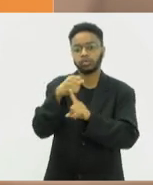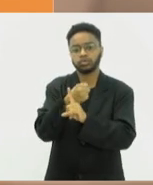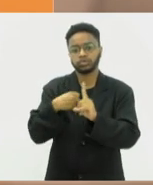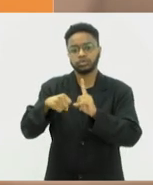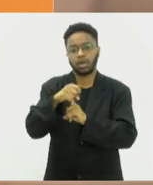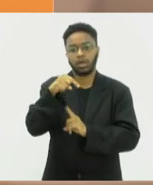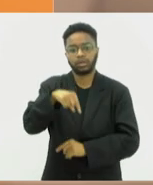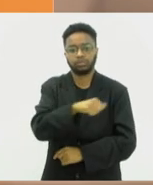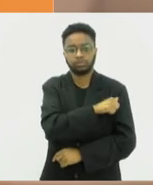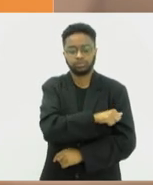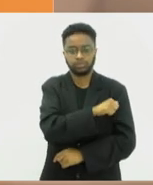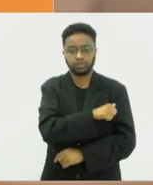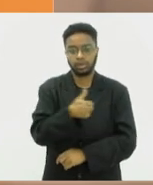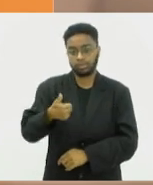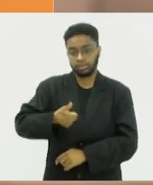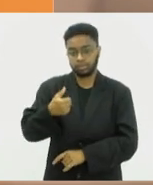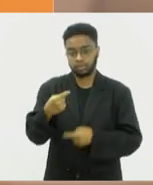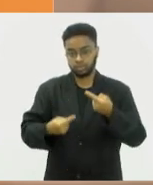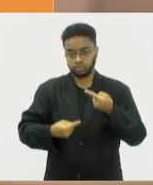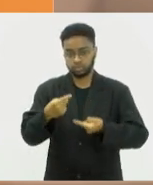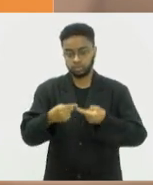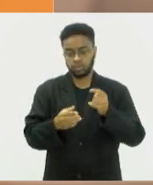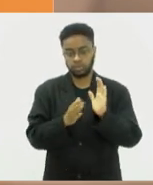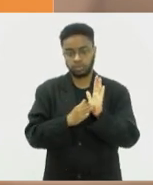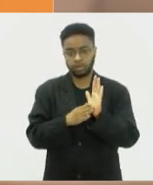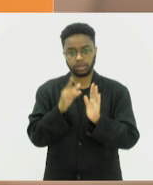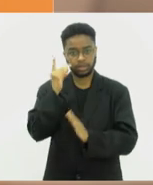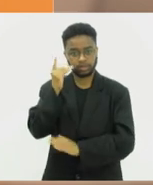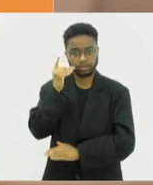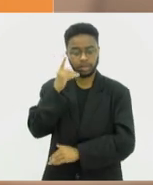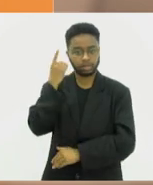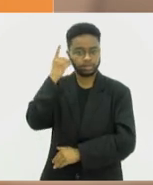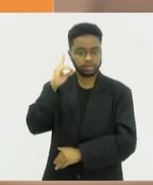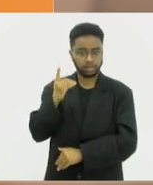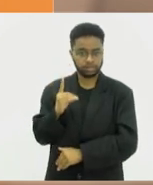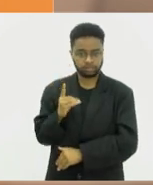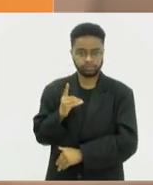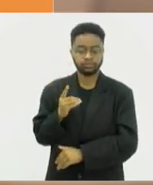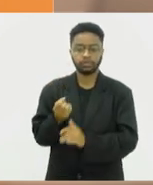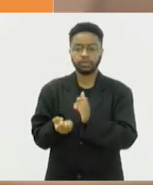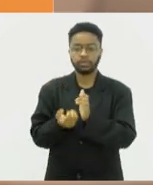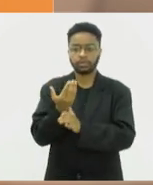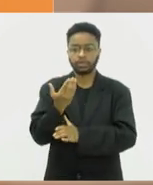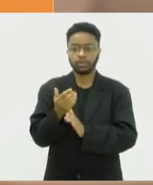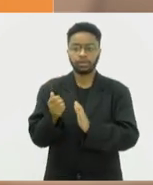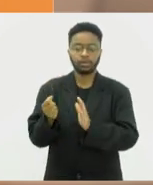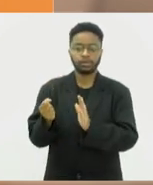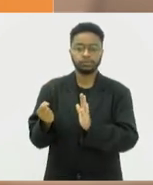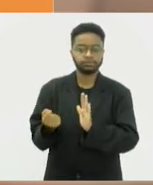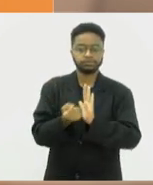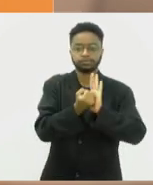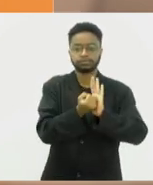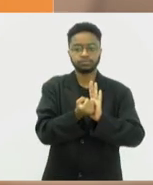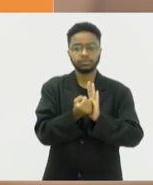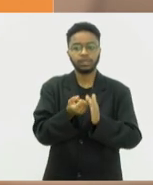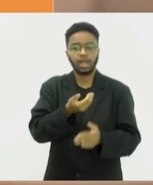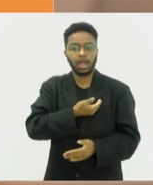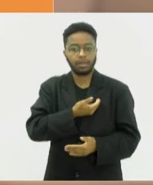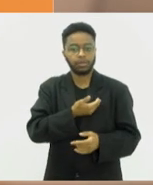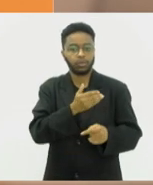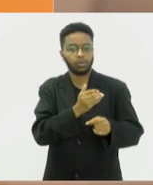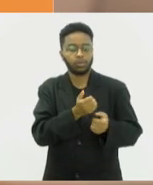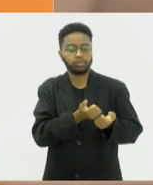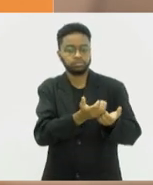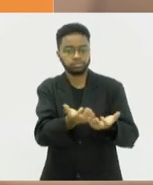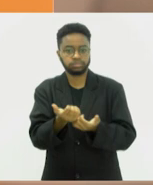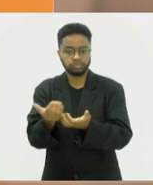Estado. Em primeira discussão, uma proposta da deputada Dani Balbi, que cria o selo Amigo dos Entregadores. E